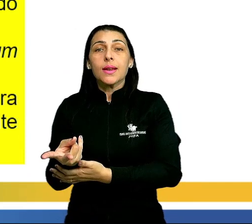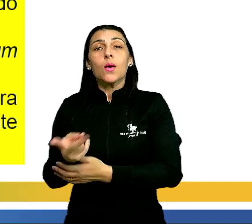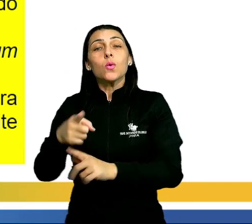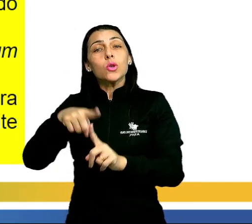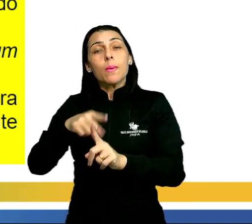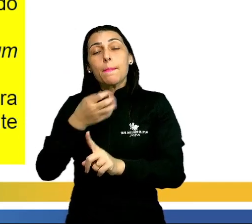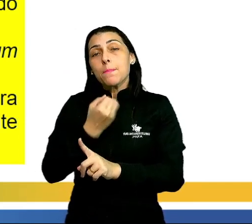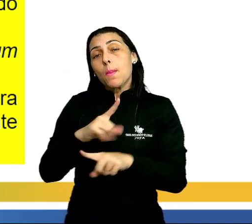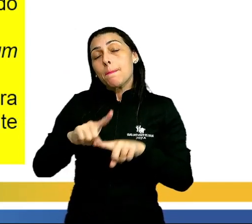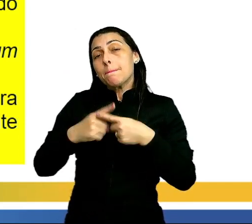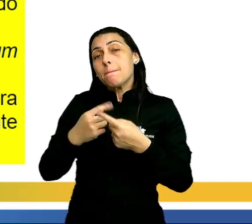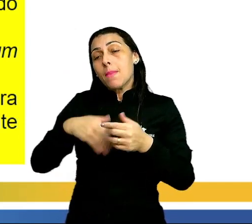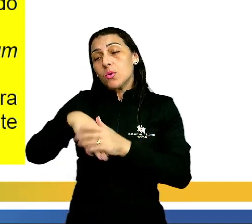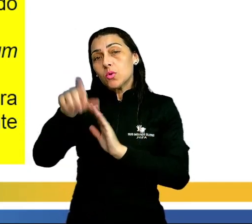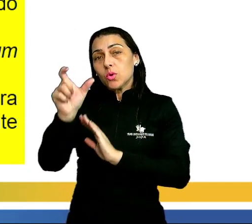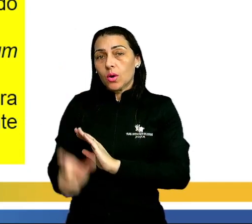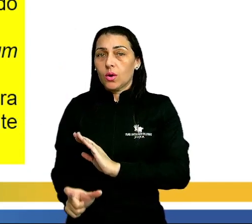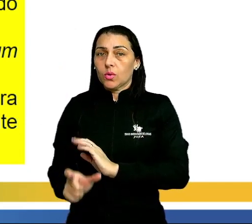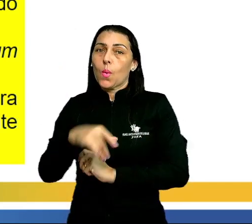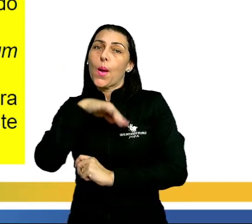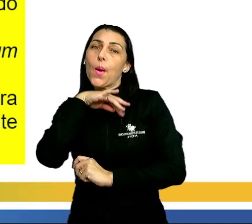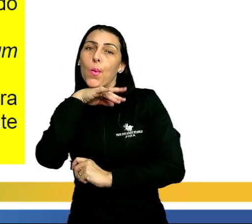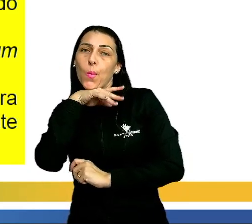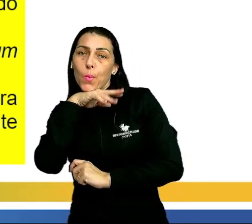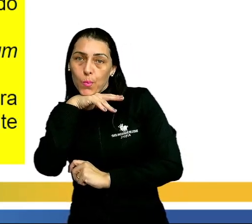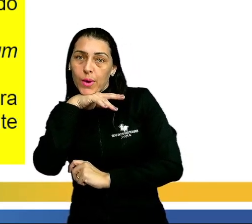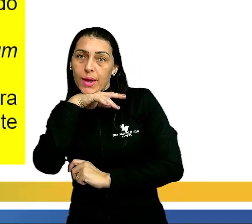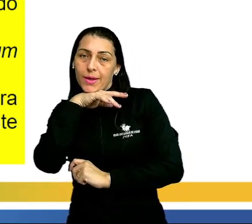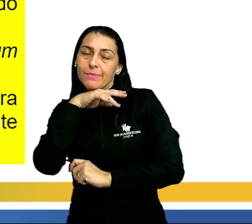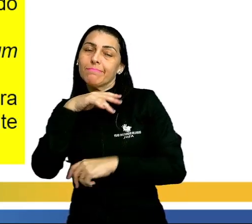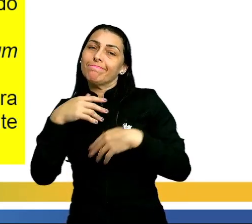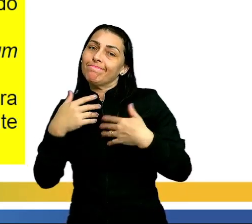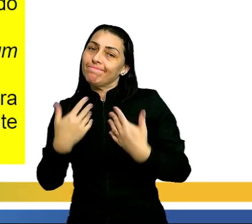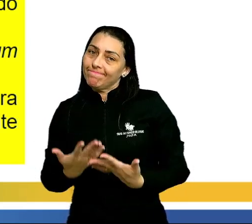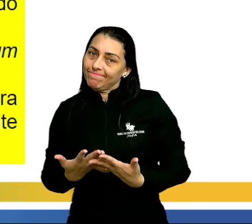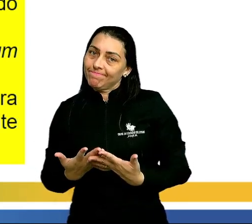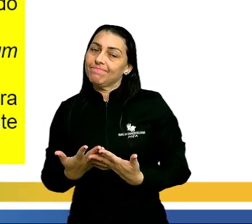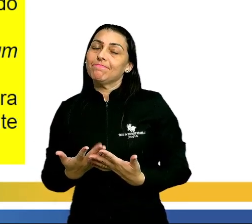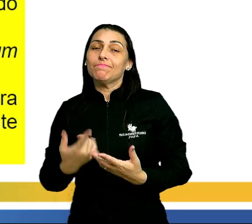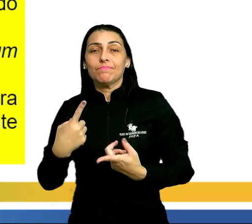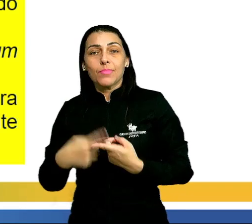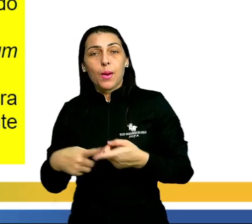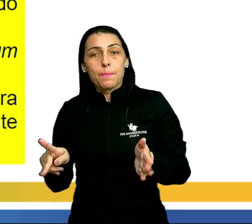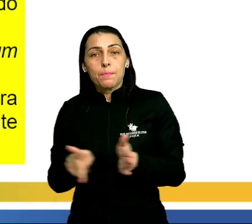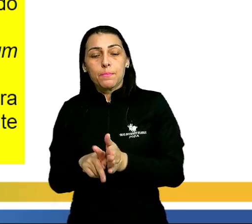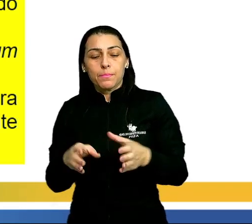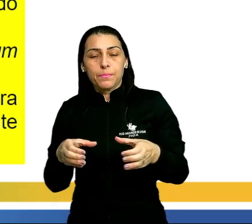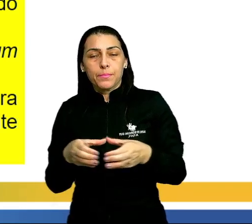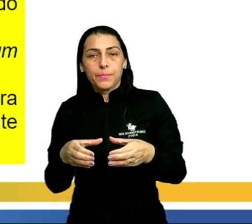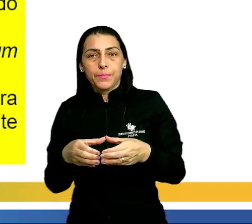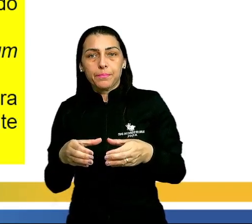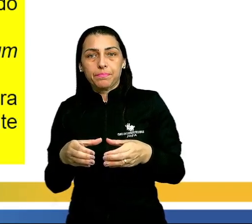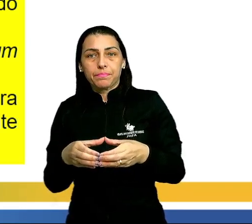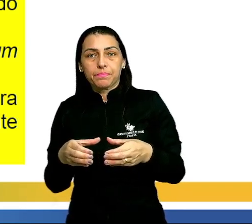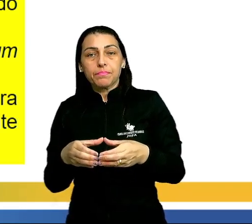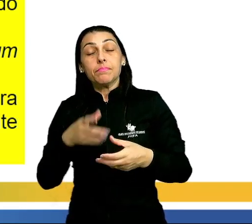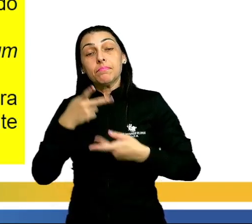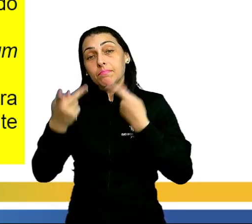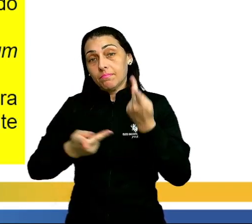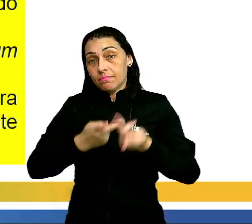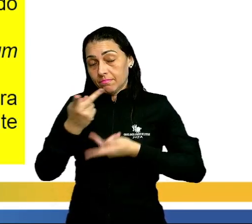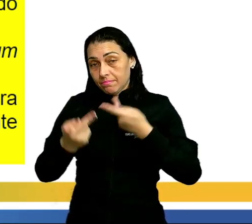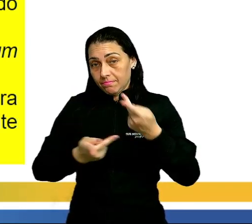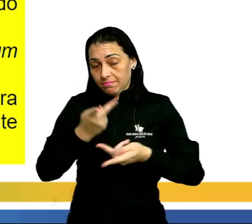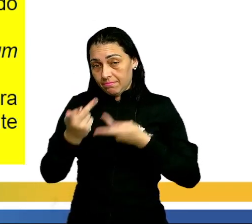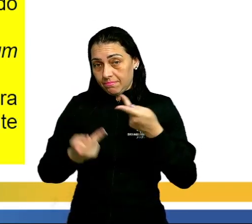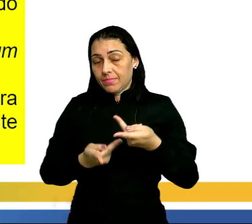time é bom, mas o jogador acaba não brilhando tanto quando faz parte da equipe. Então, essas falácias, elas